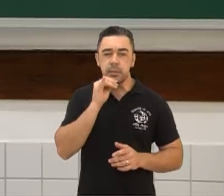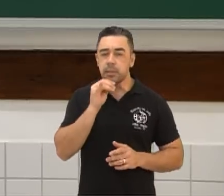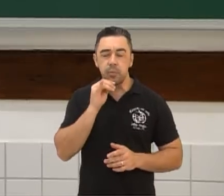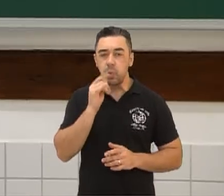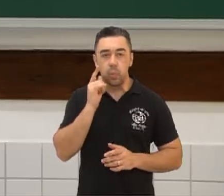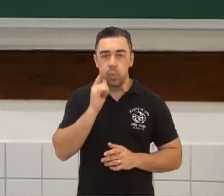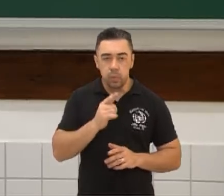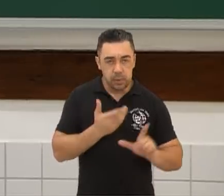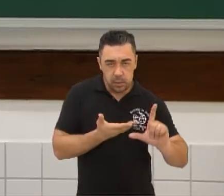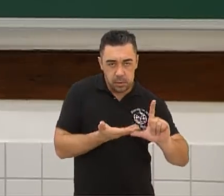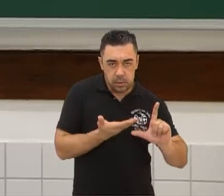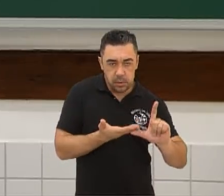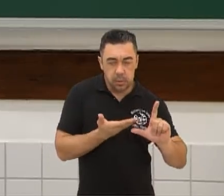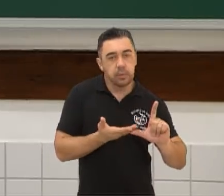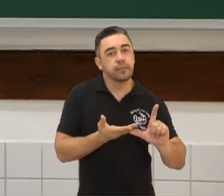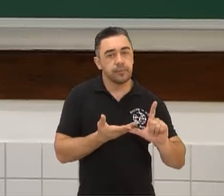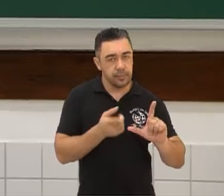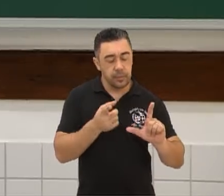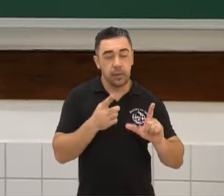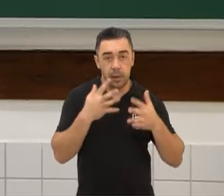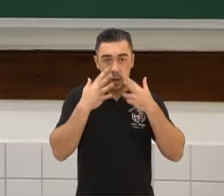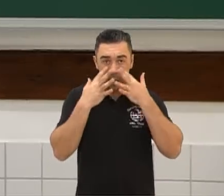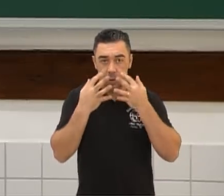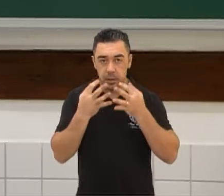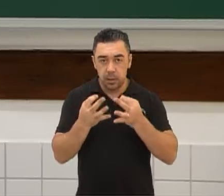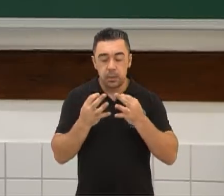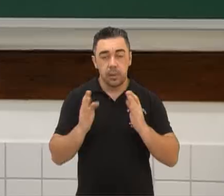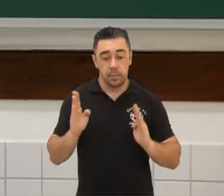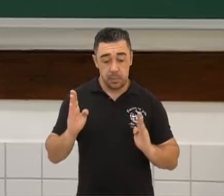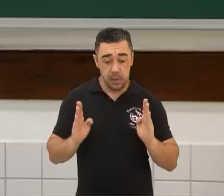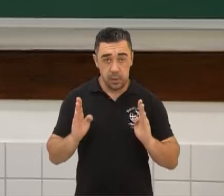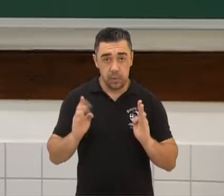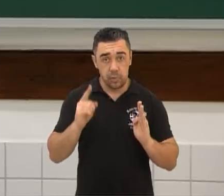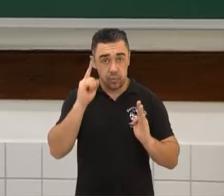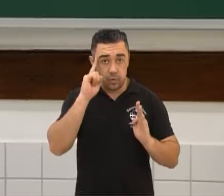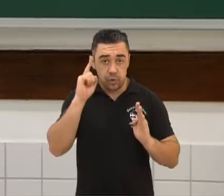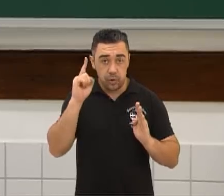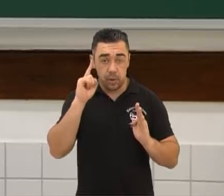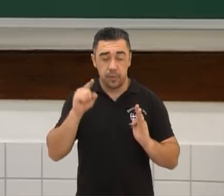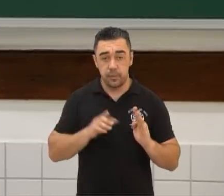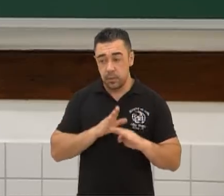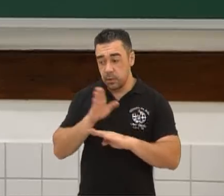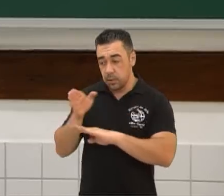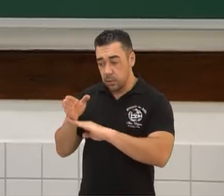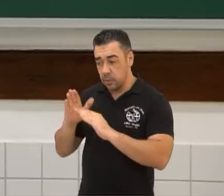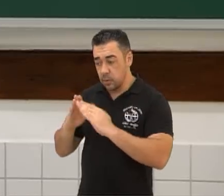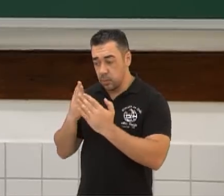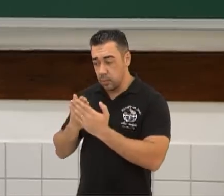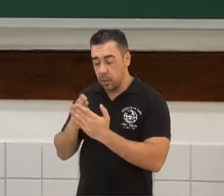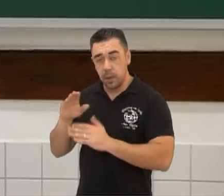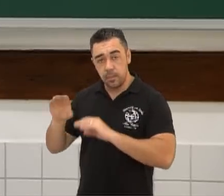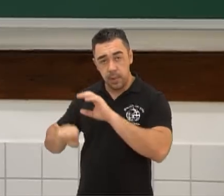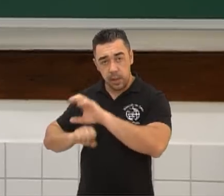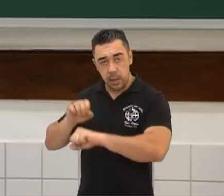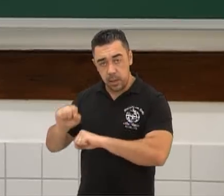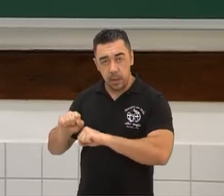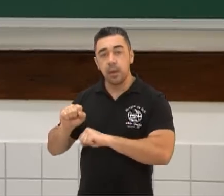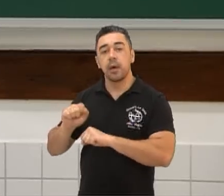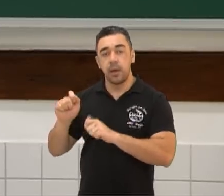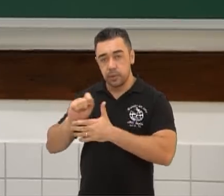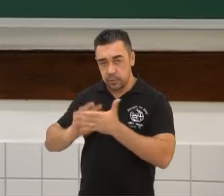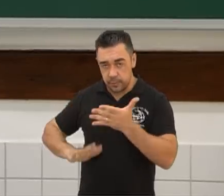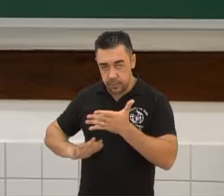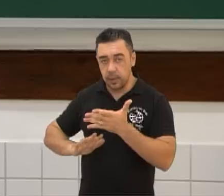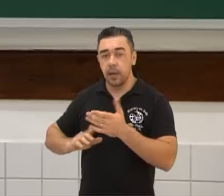tem acesso ao aplicativo, fique atento ao período, ao prazo de retirada e devolução das atividades impressas na